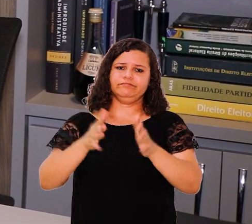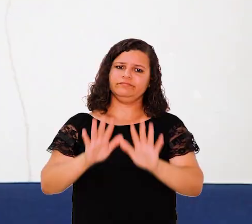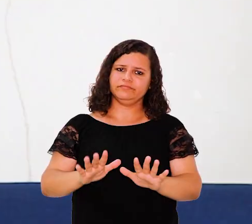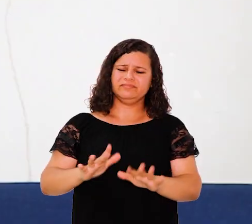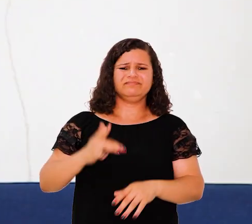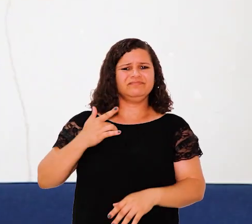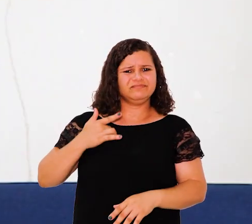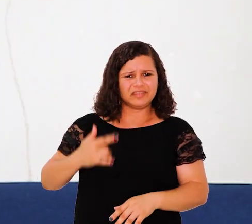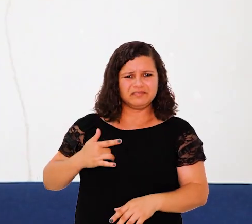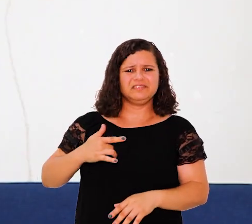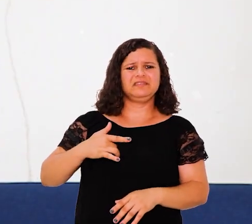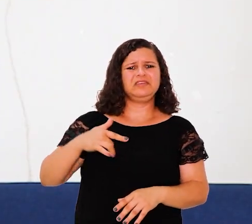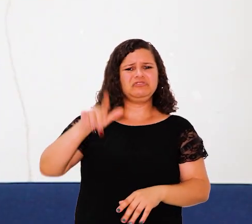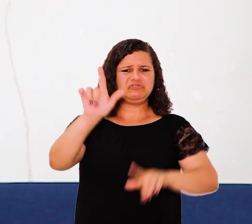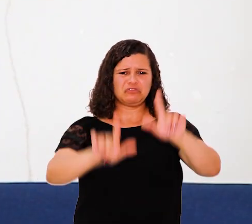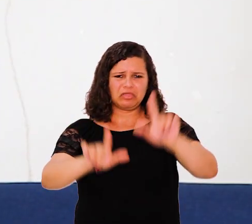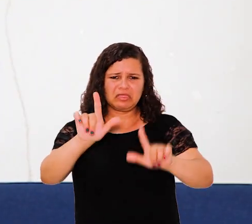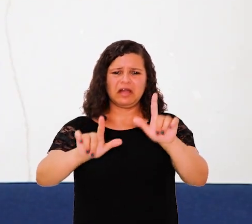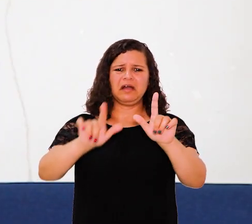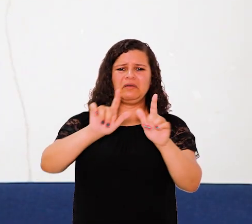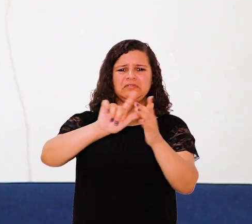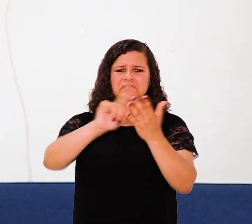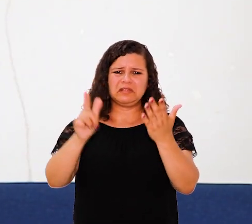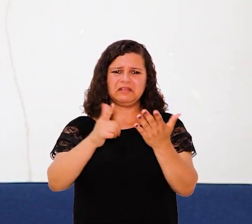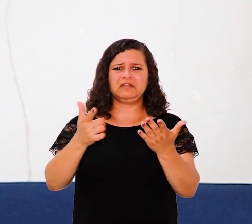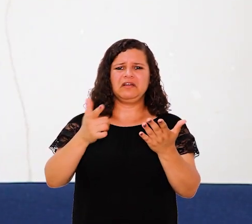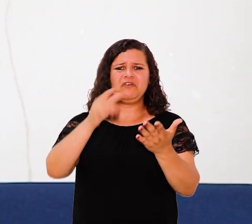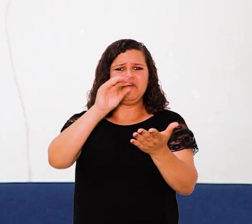Libra. Infelizmente, nos jornais, na